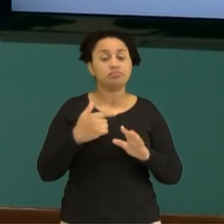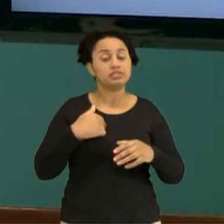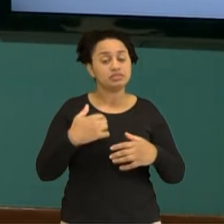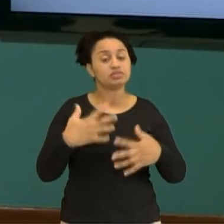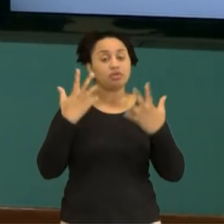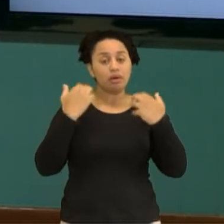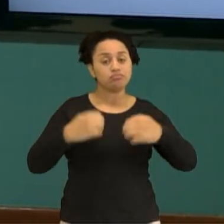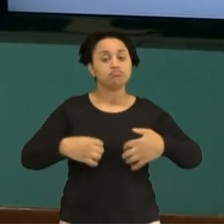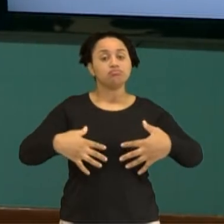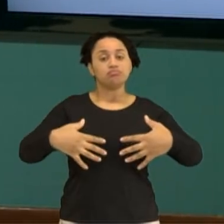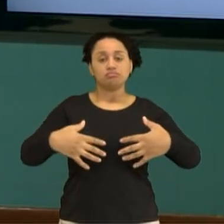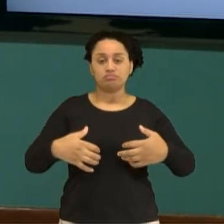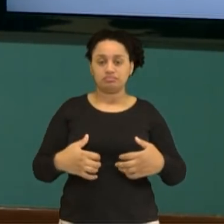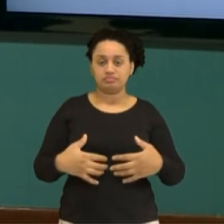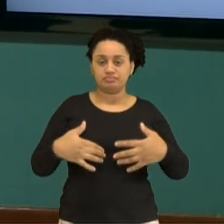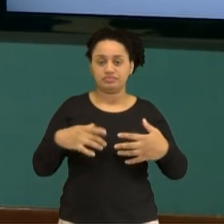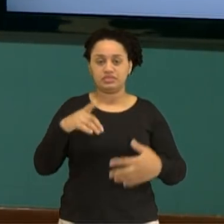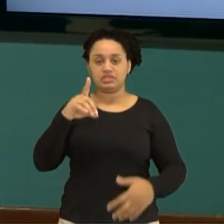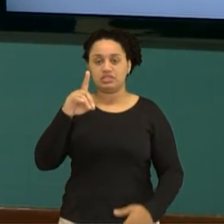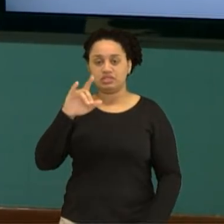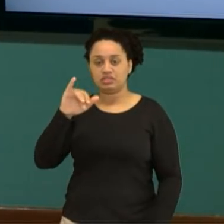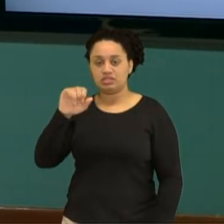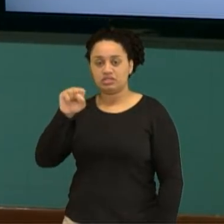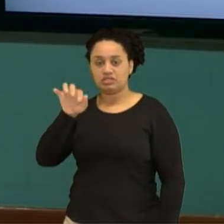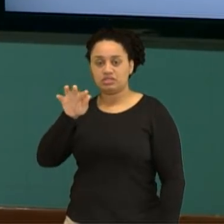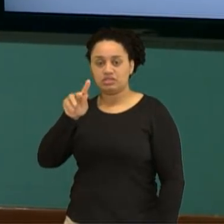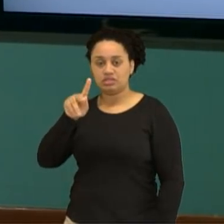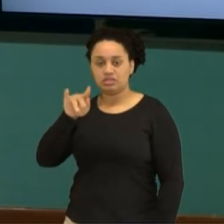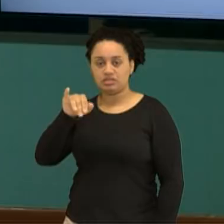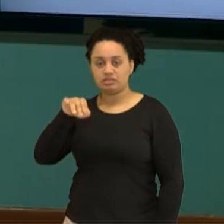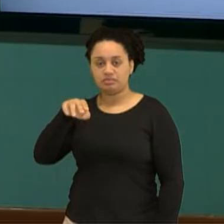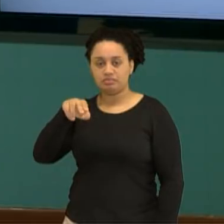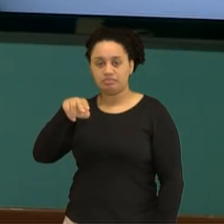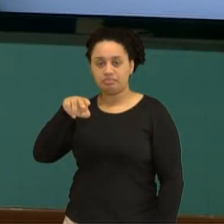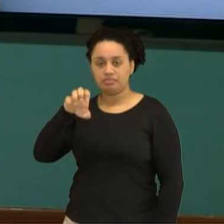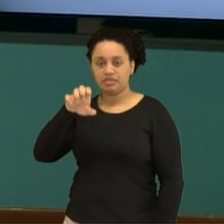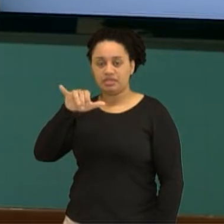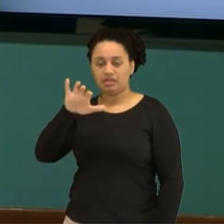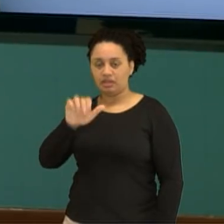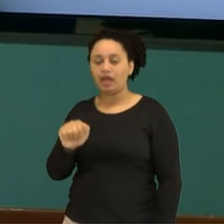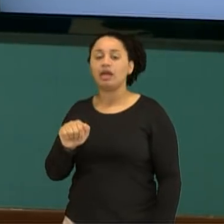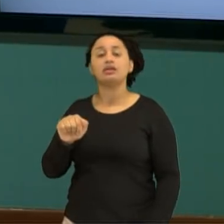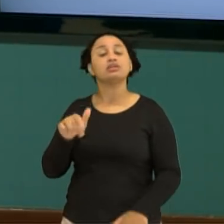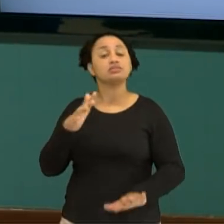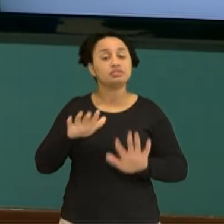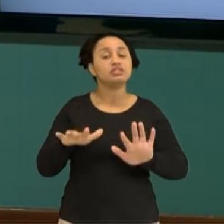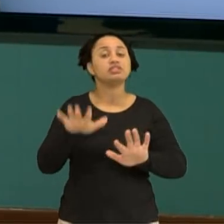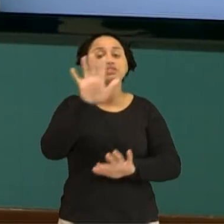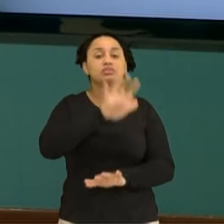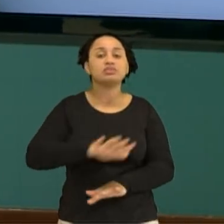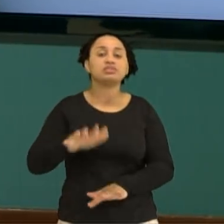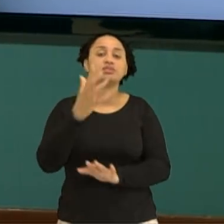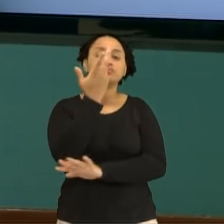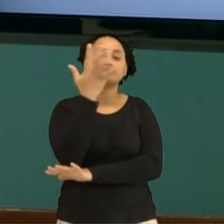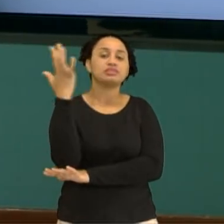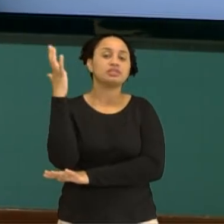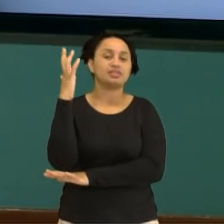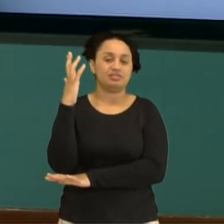dispneia muitas vezes está relacionada a questões ambientais, a questões